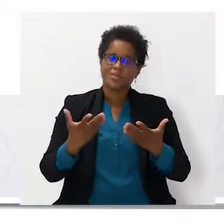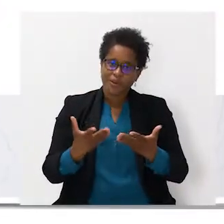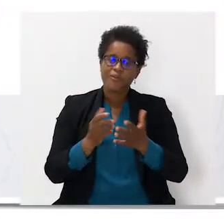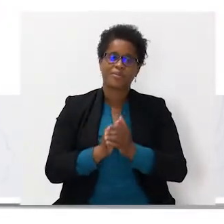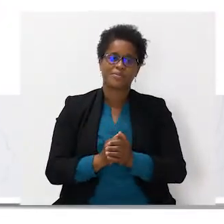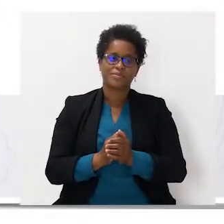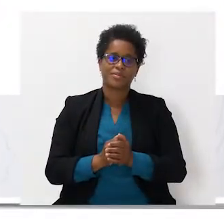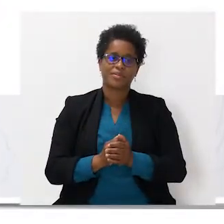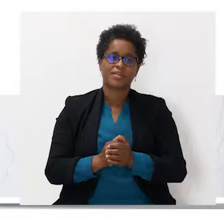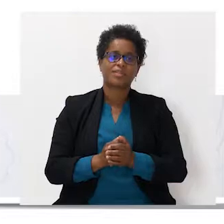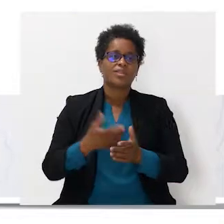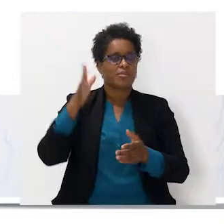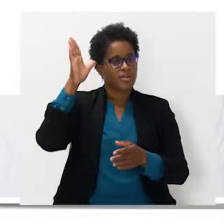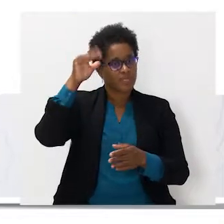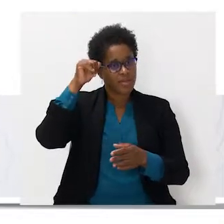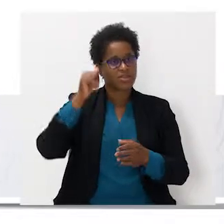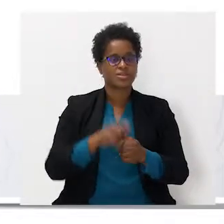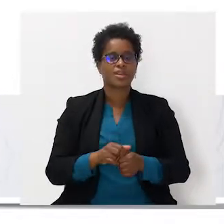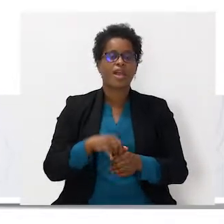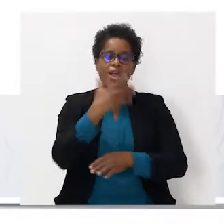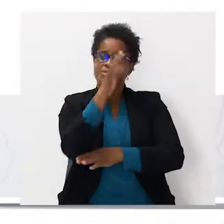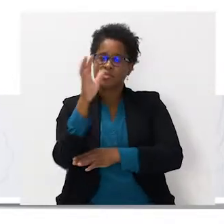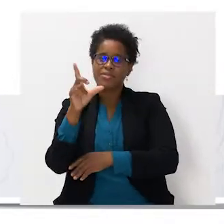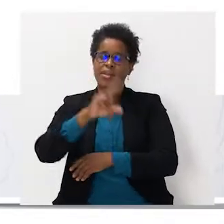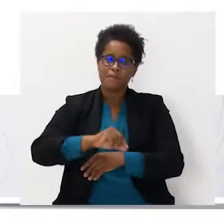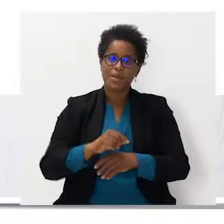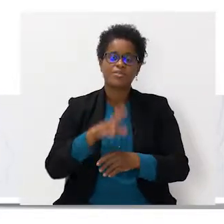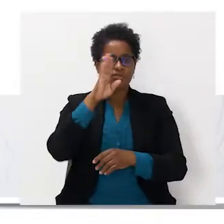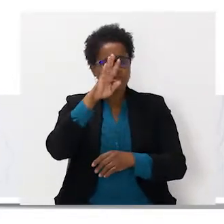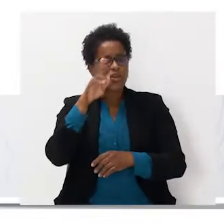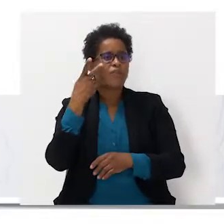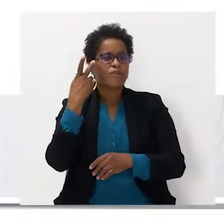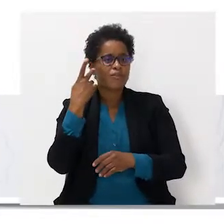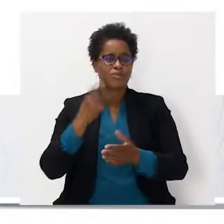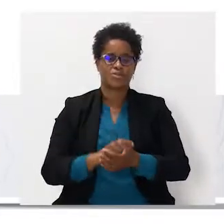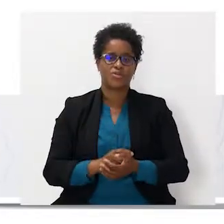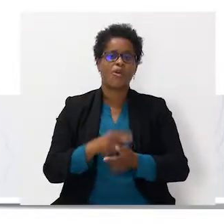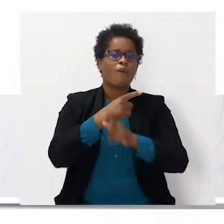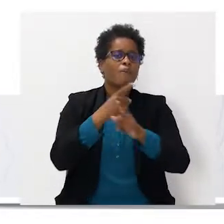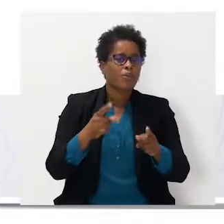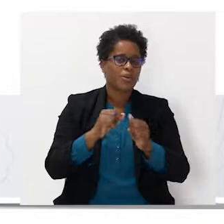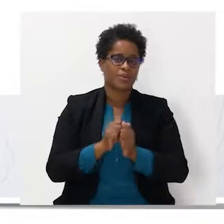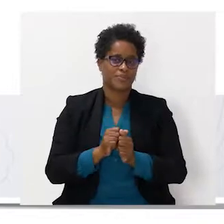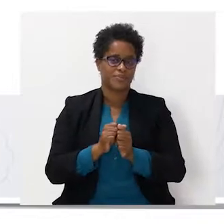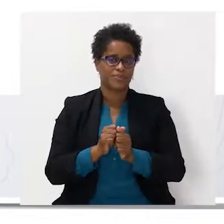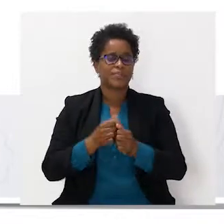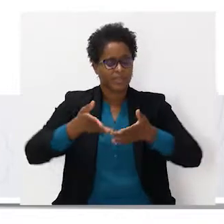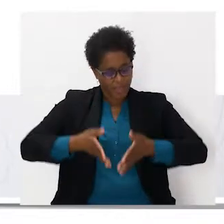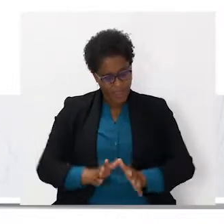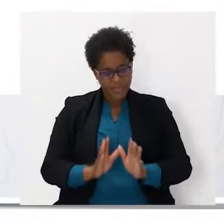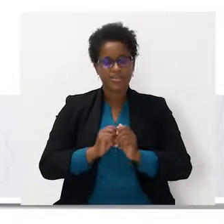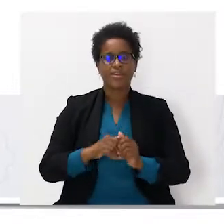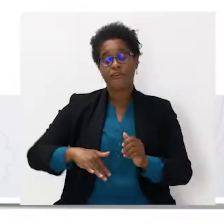Assim como os animais, as plantas também são seres vivos. Por quê? Porque